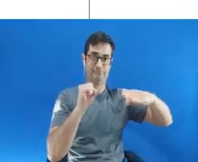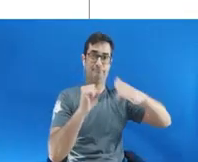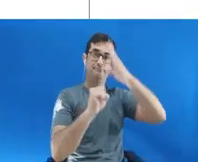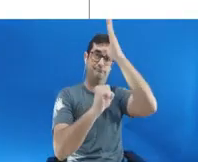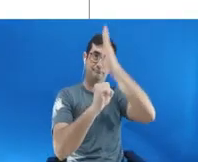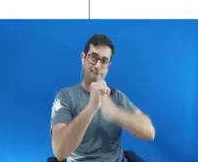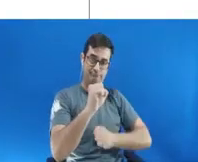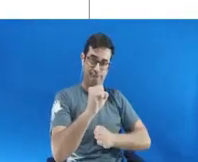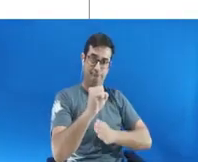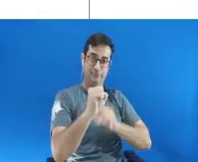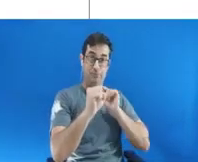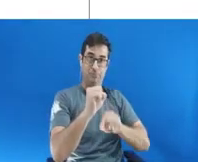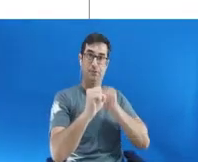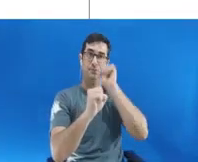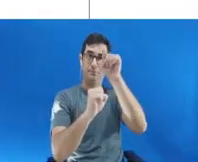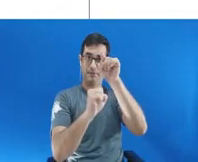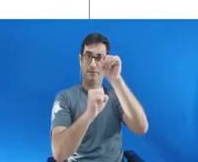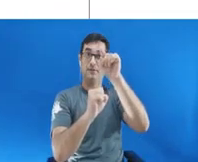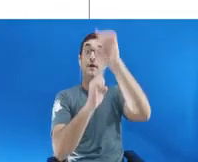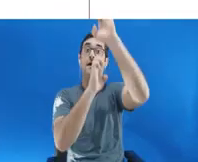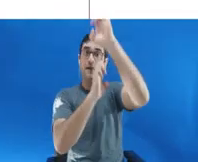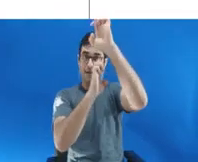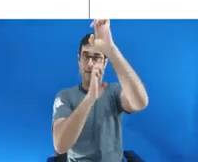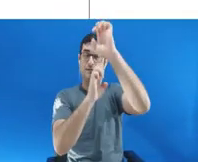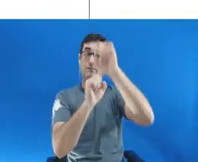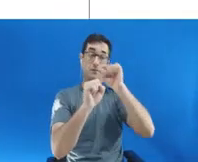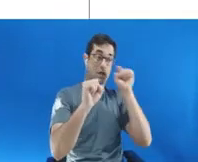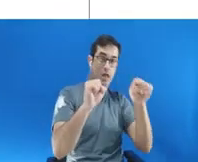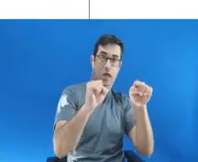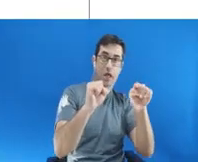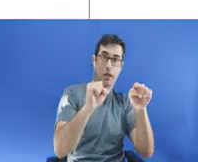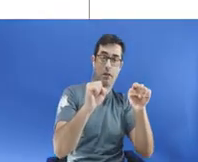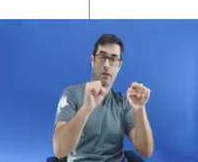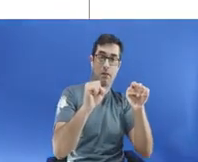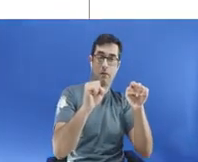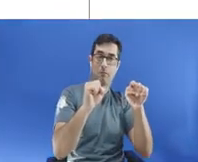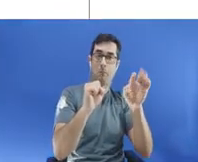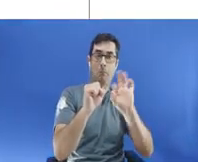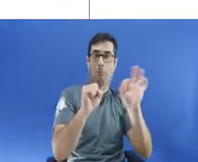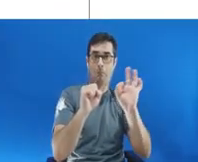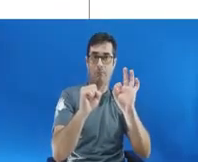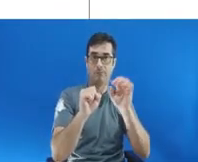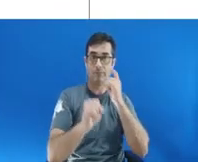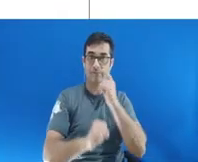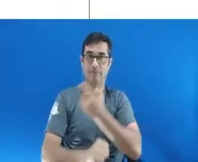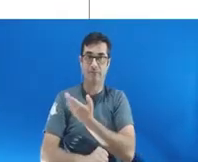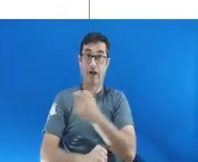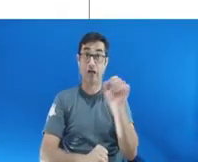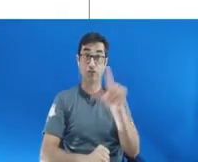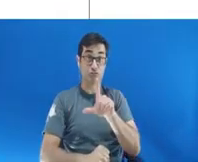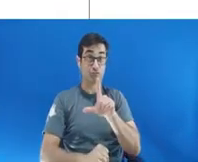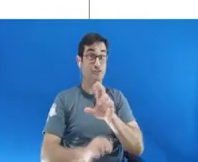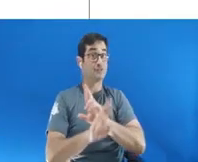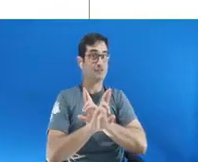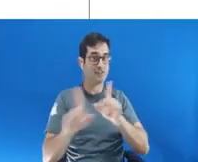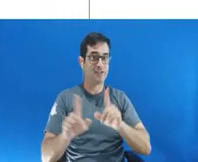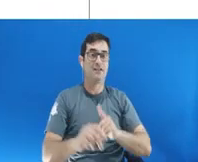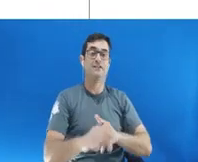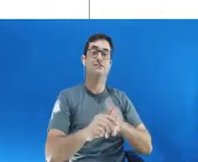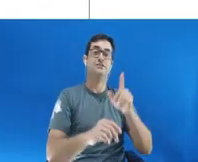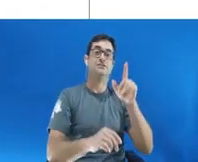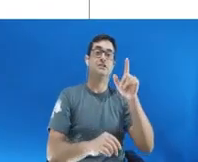eu botar aqui, ó, no eixo X, a probabilidade de ter elétrons aqui é nula. Então, a